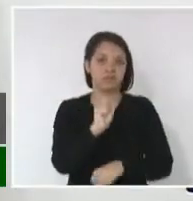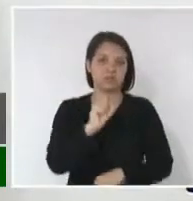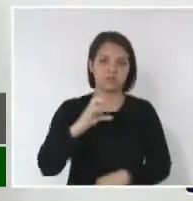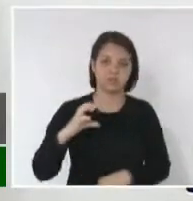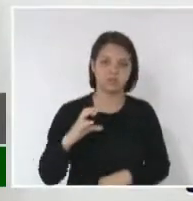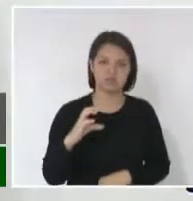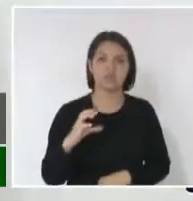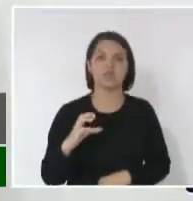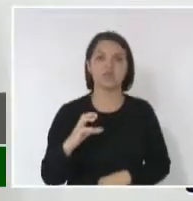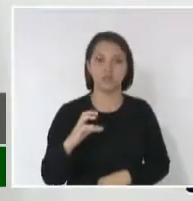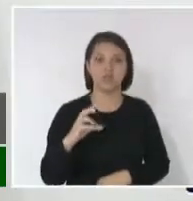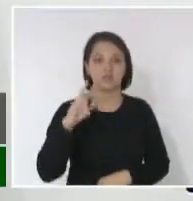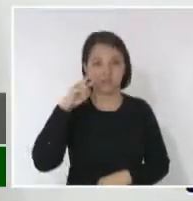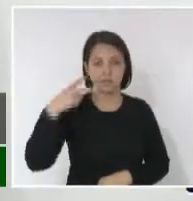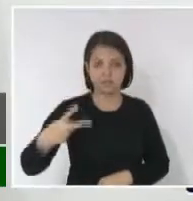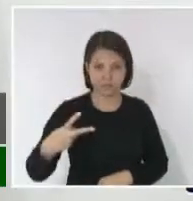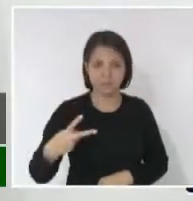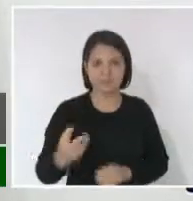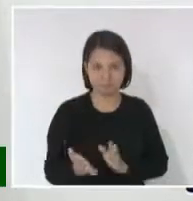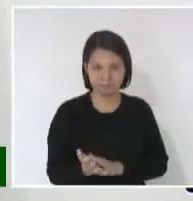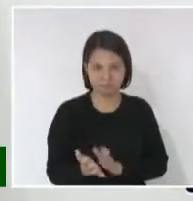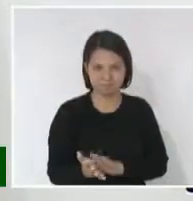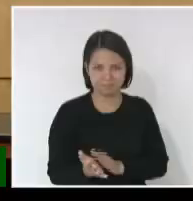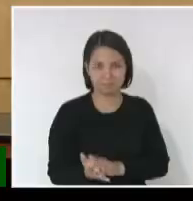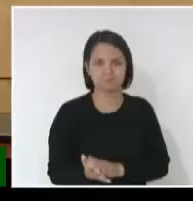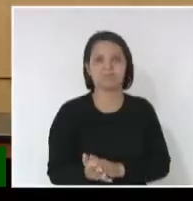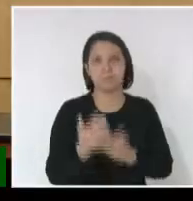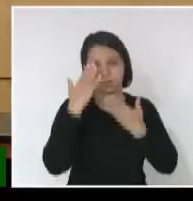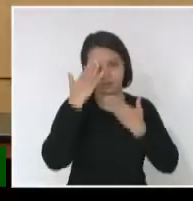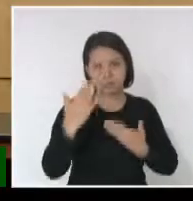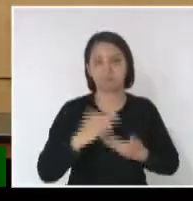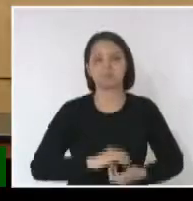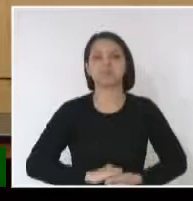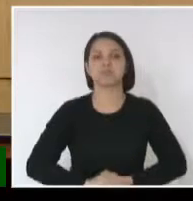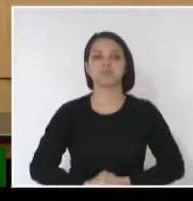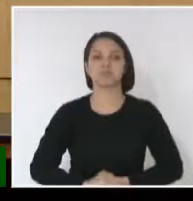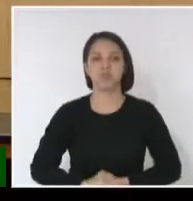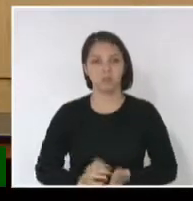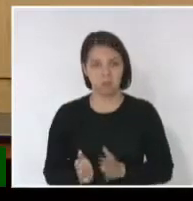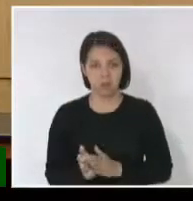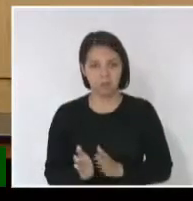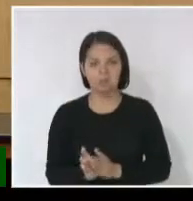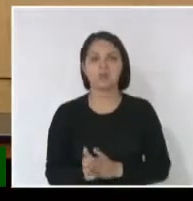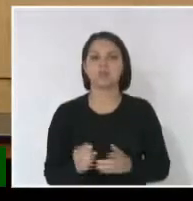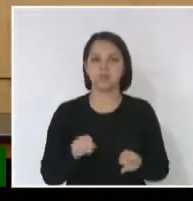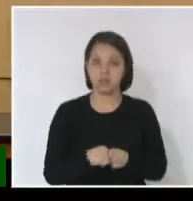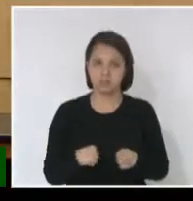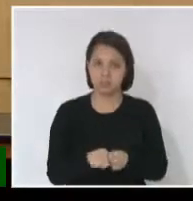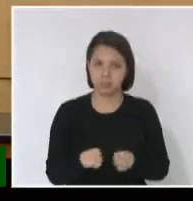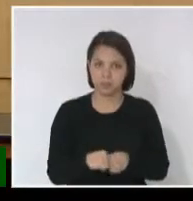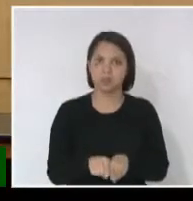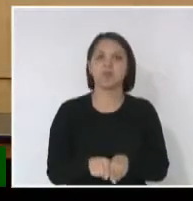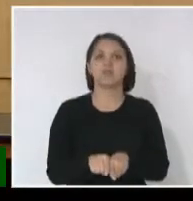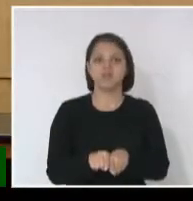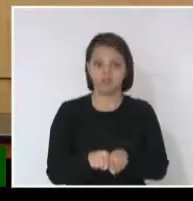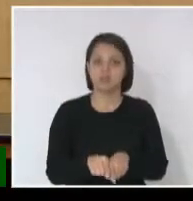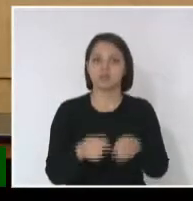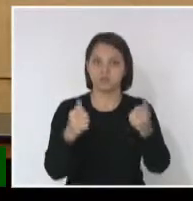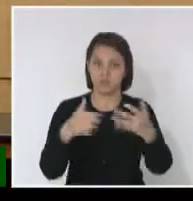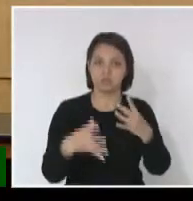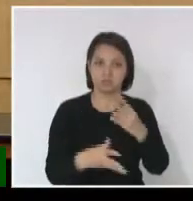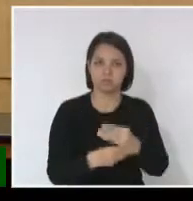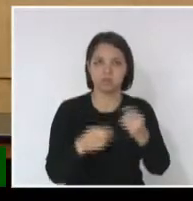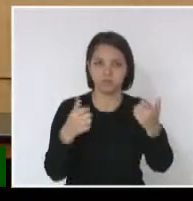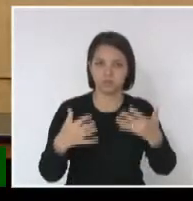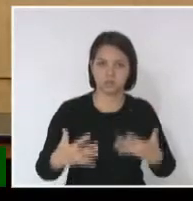o nosso reconhecimento. Obrigado, deputado Kennedy. Obrigado, deputado Silvio. Parabéns. Faço também referência a essa belíssima empresa. Com a